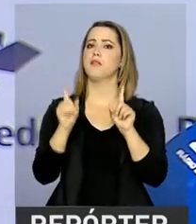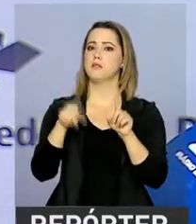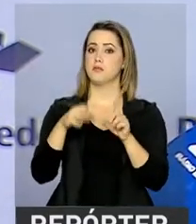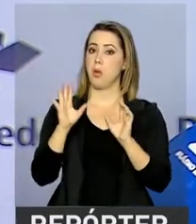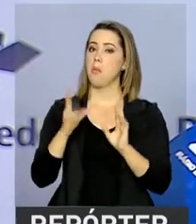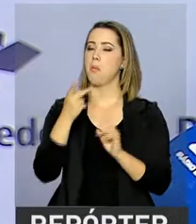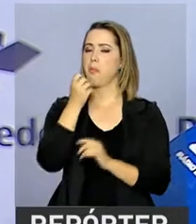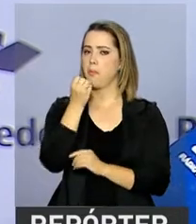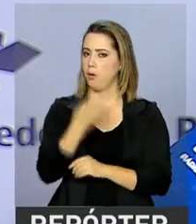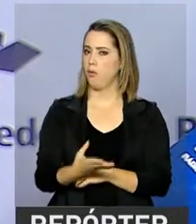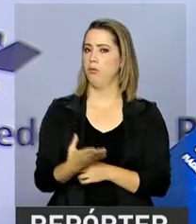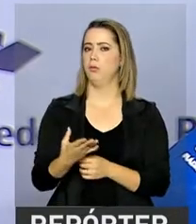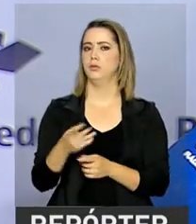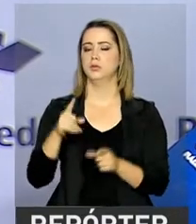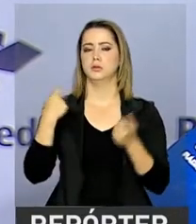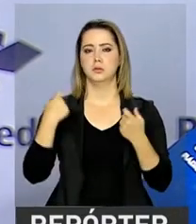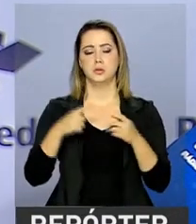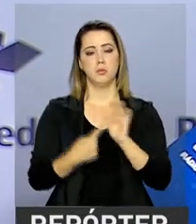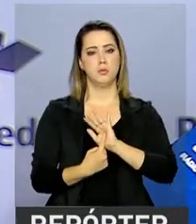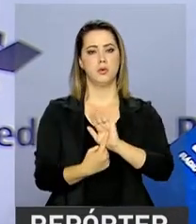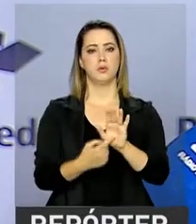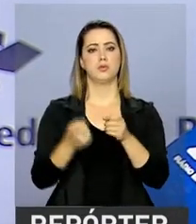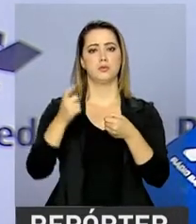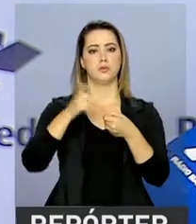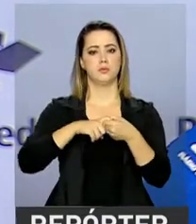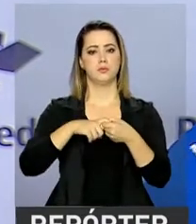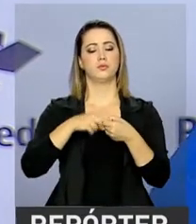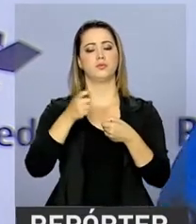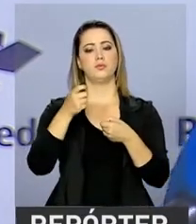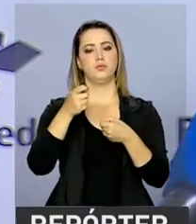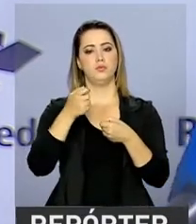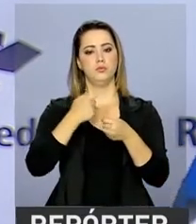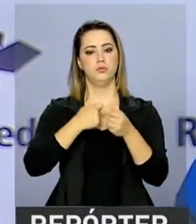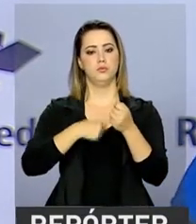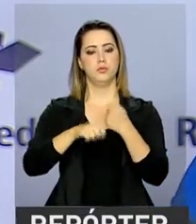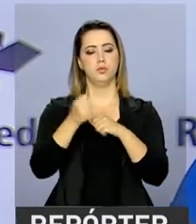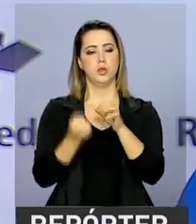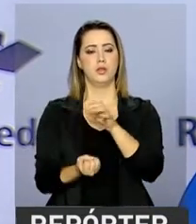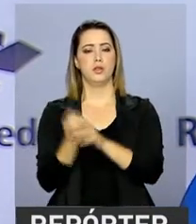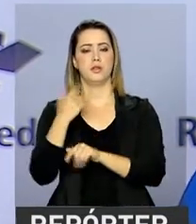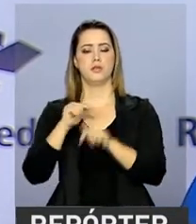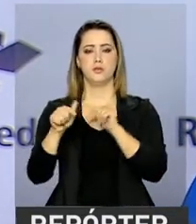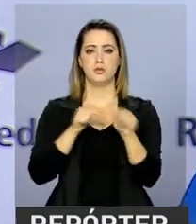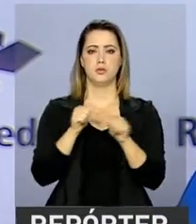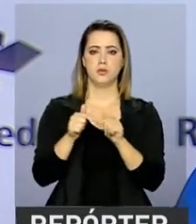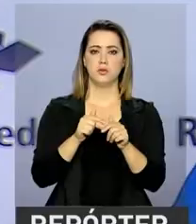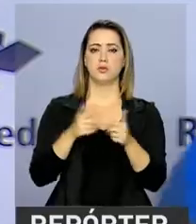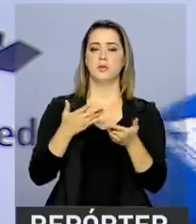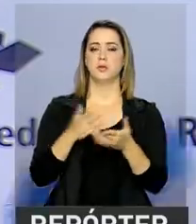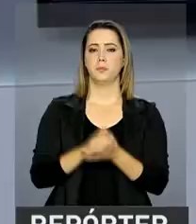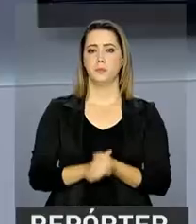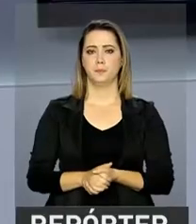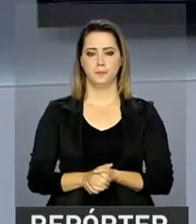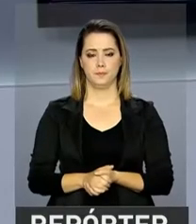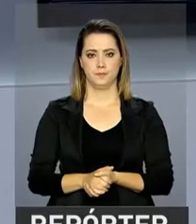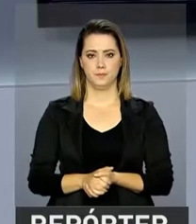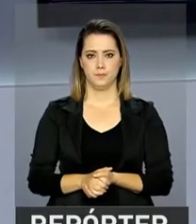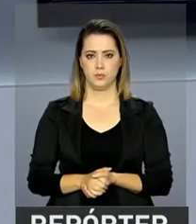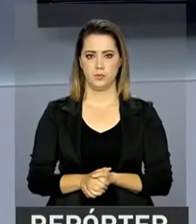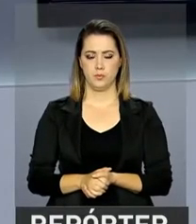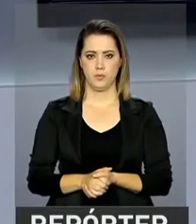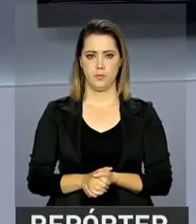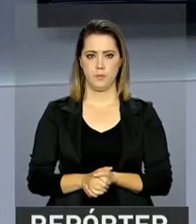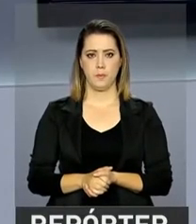comemorado e demonstra a retomada da dos poços cavados da atividade econômica o